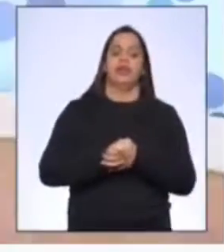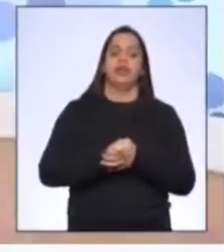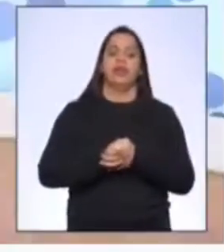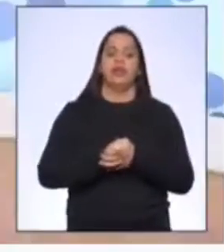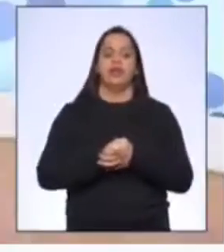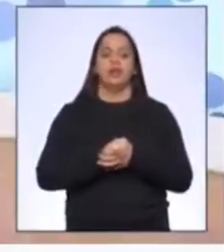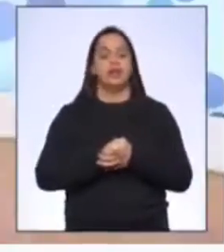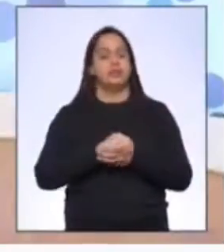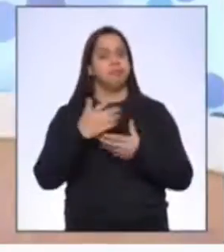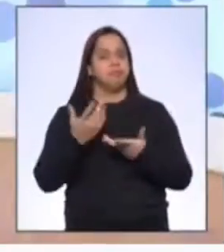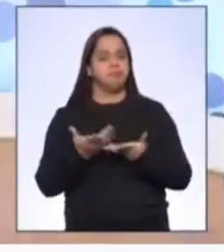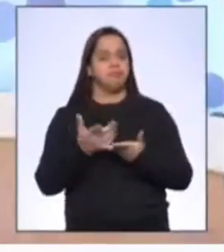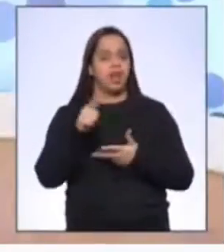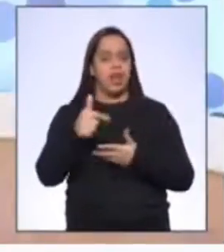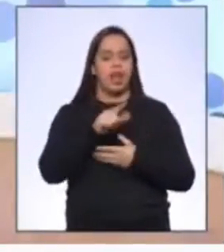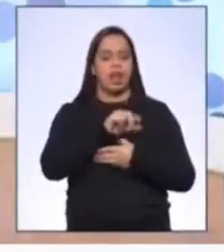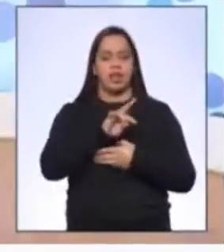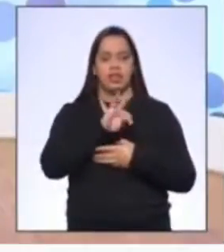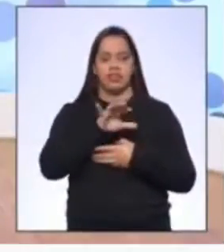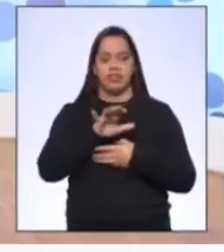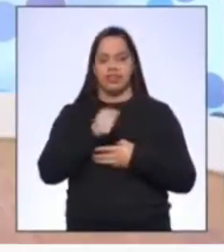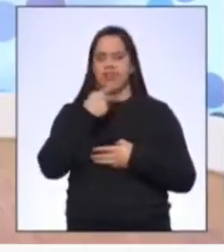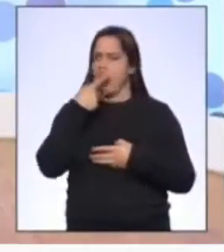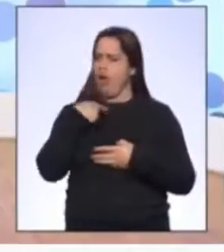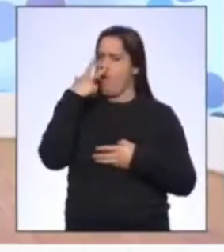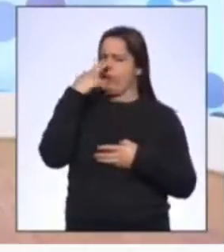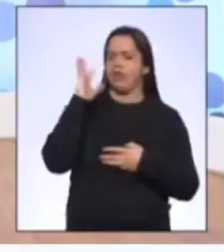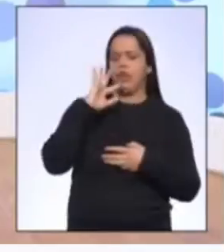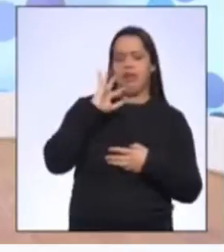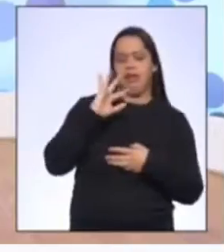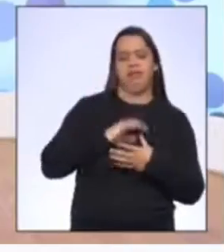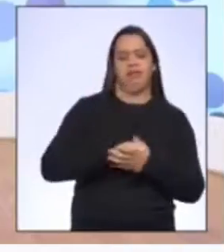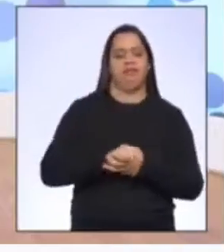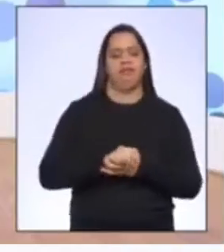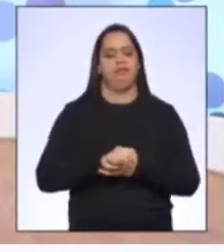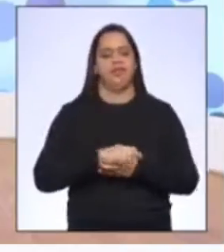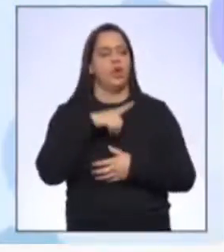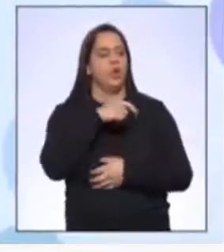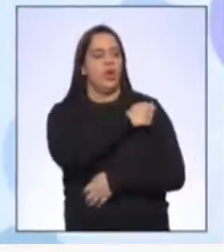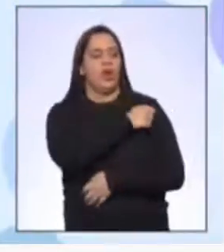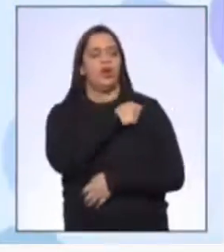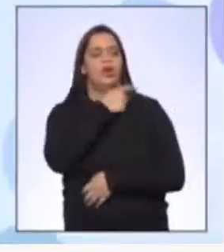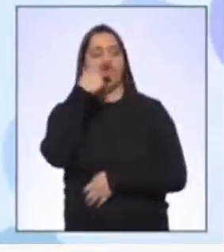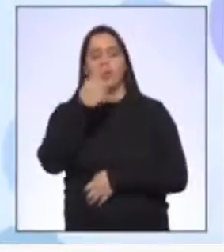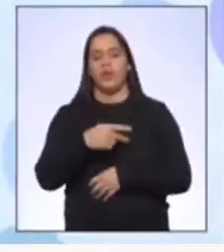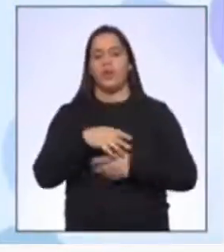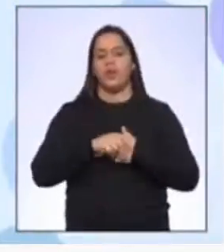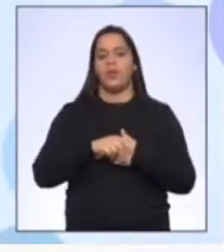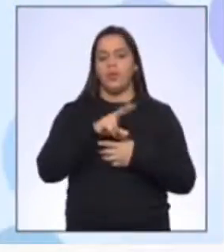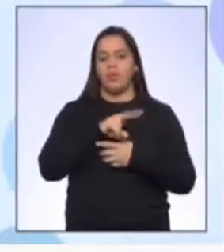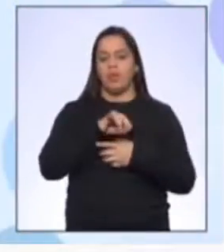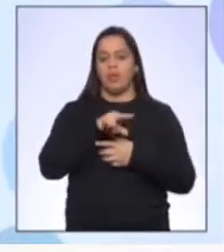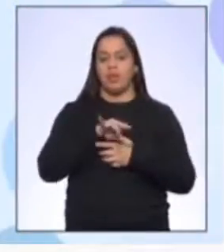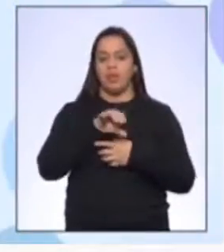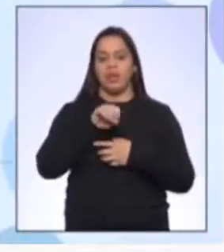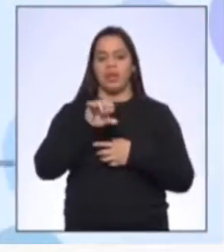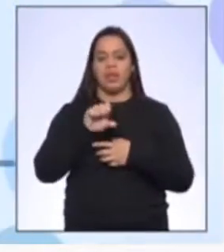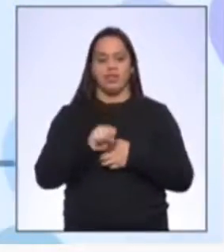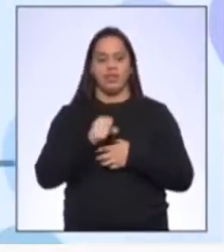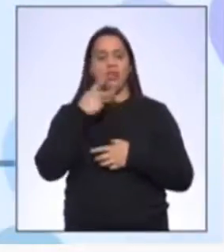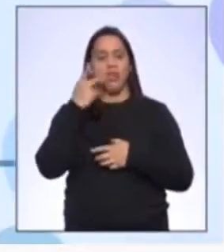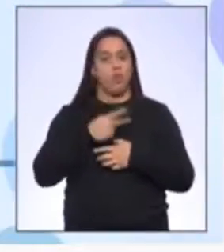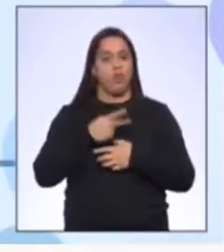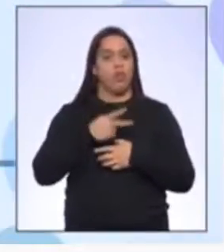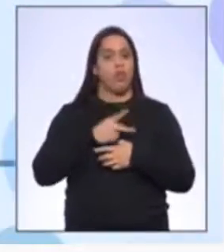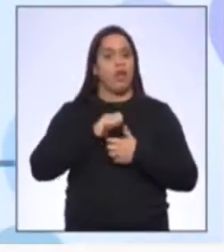é a letícia falou que acha legal certo o vinícius seja adaptado